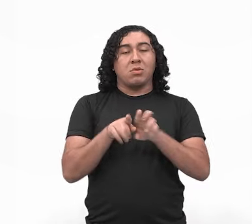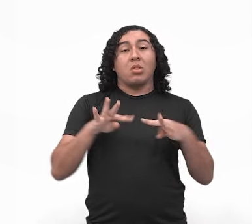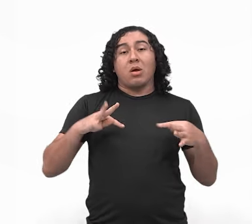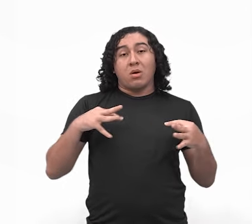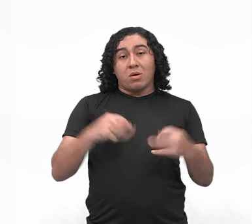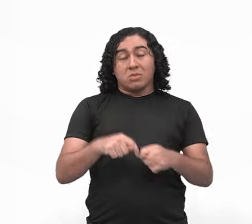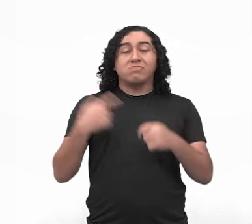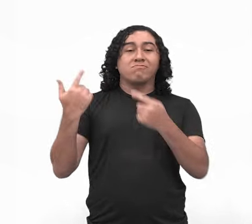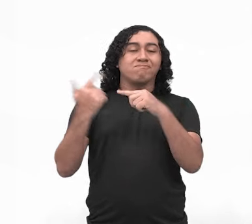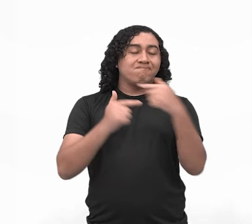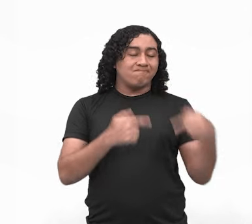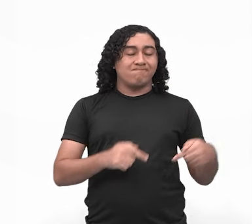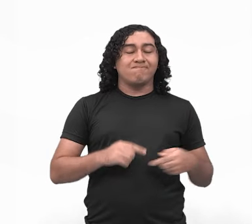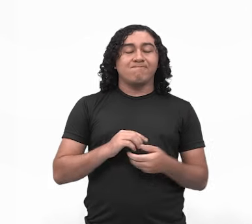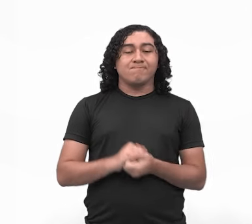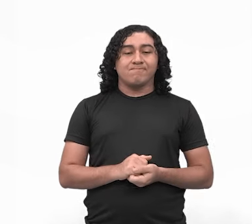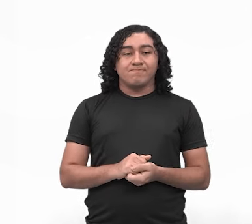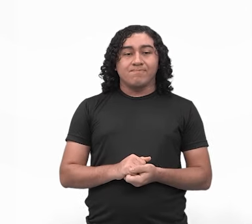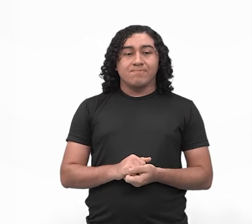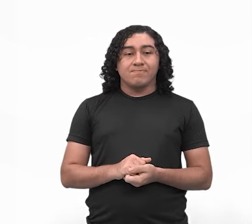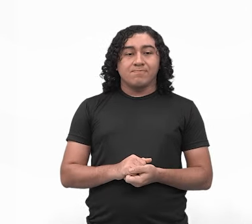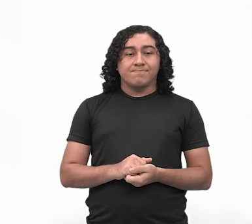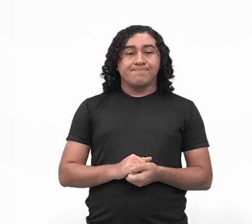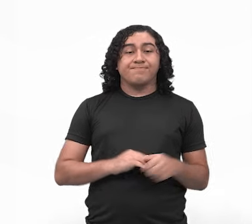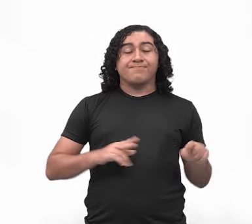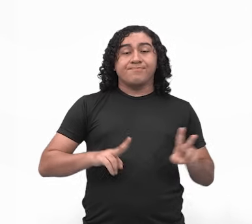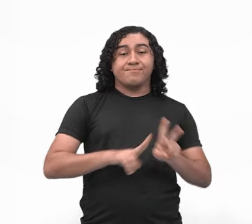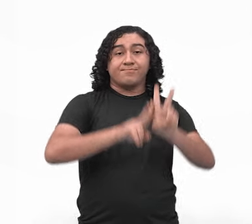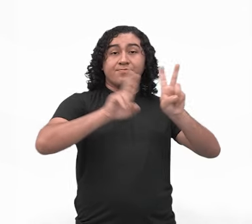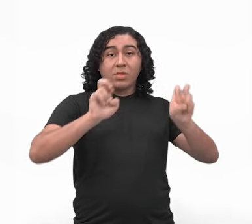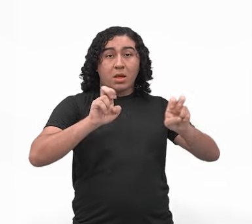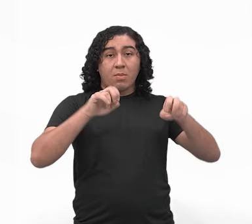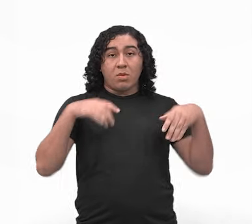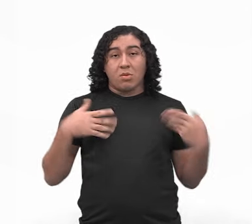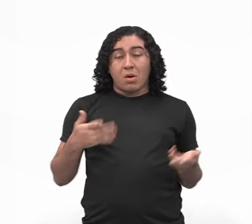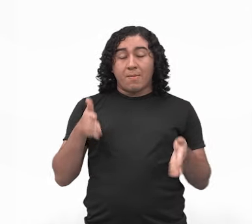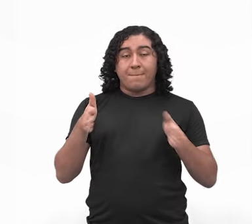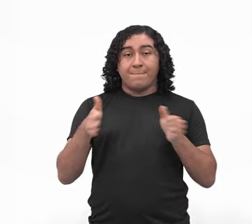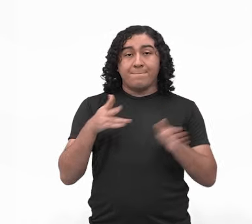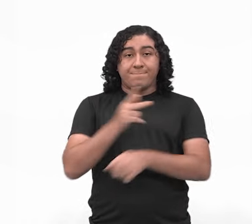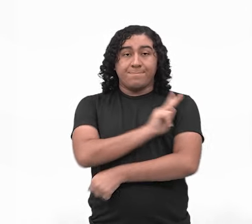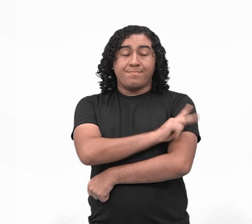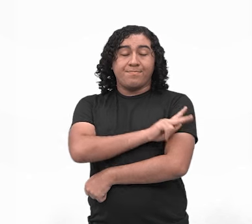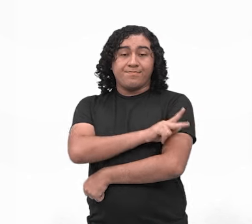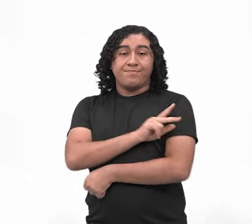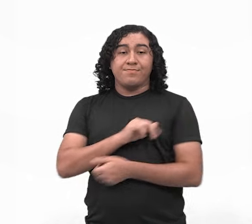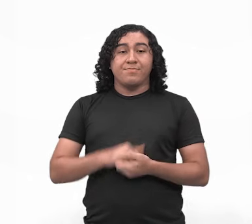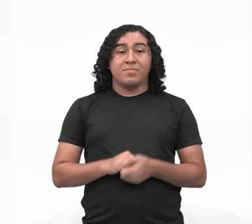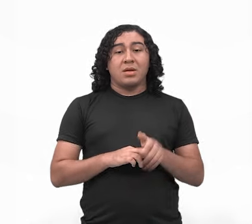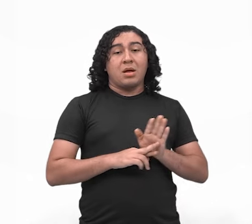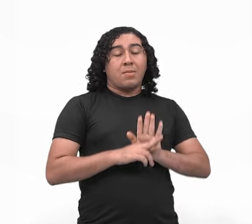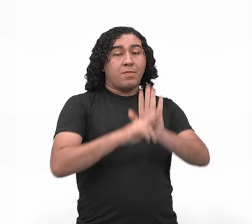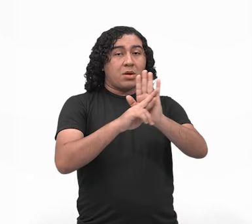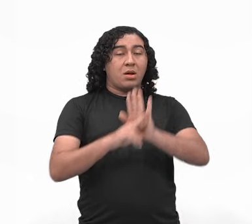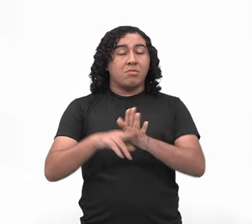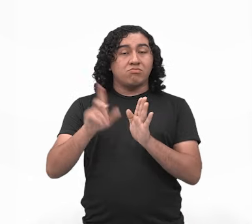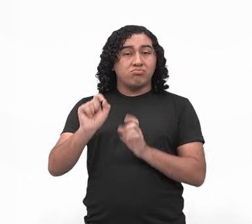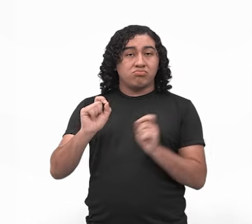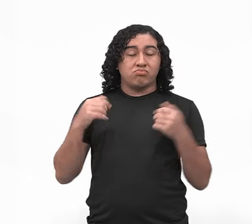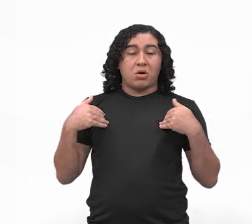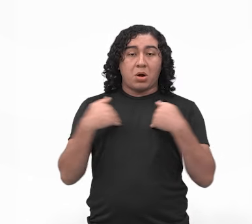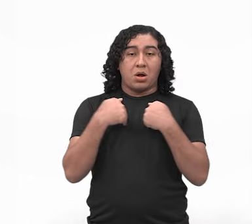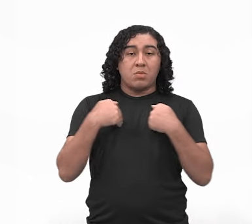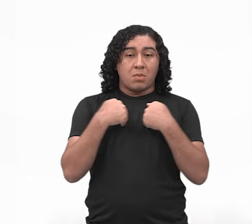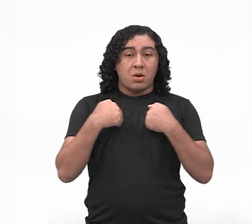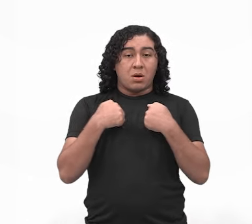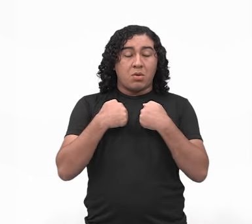aulas. Temas, quais eram os temas que eles representavam nesse período da pré-história? Representações de animais,